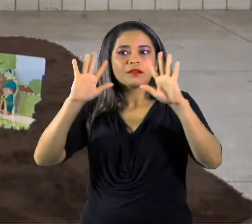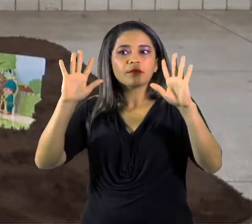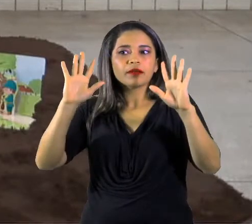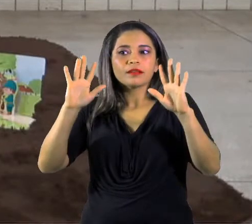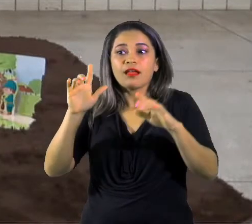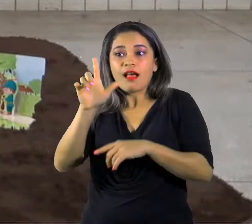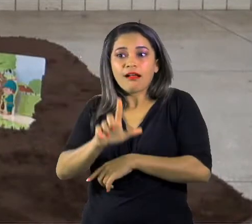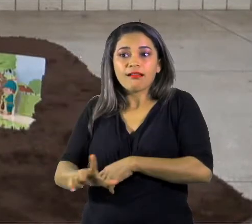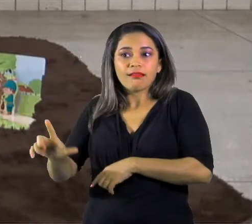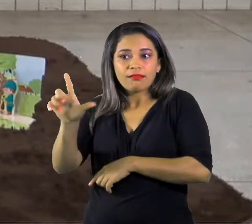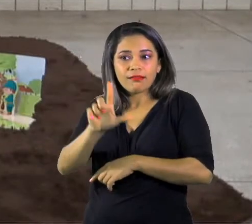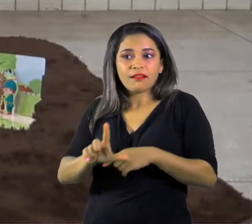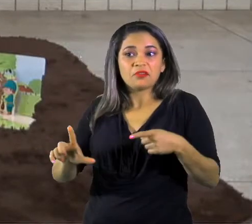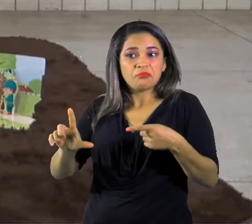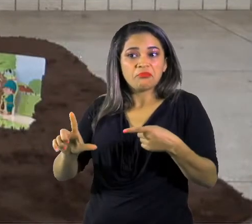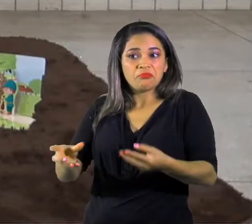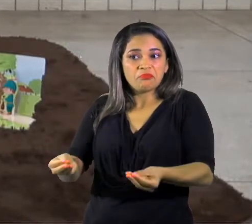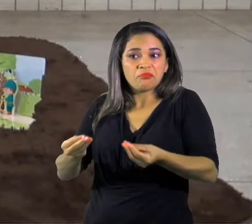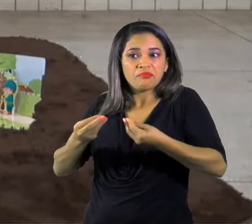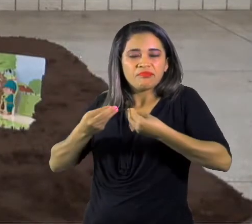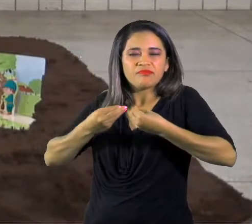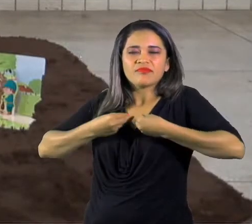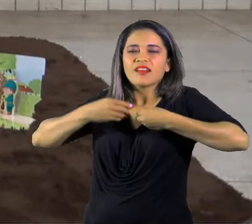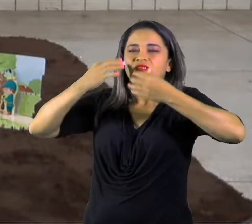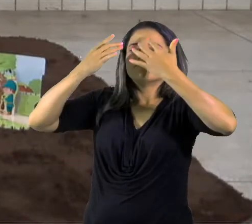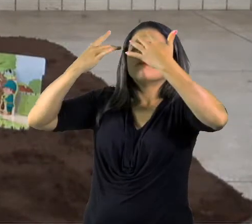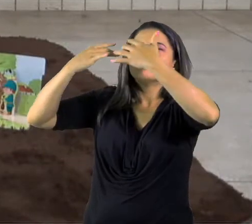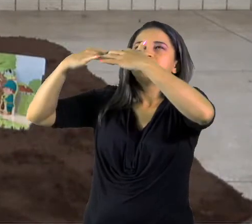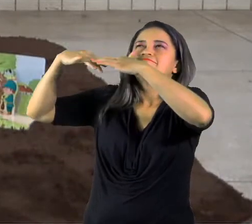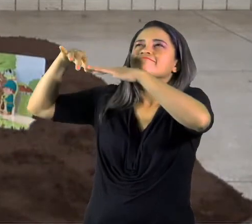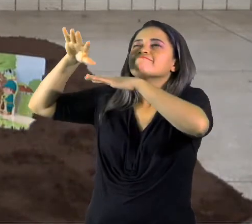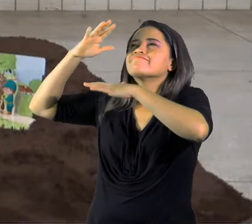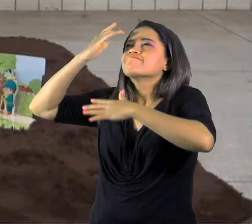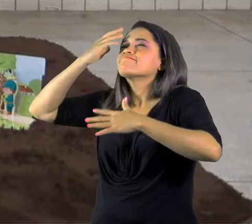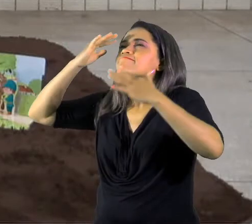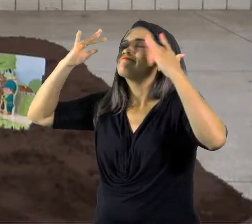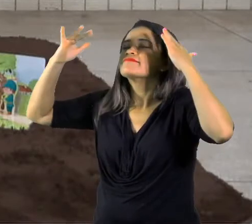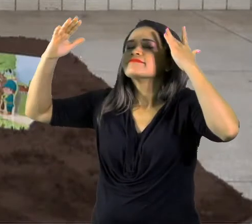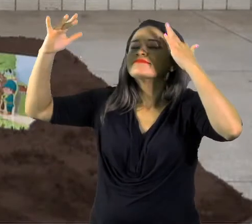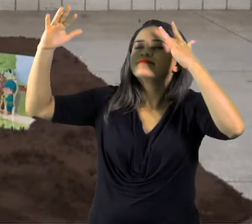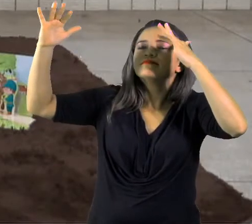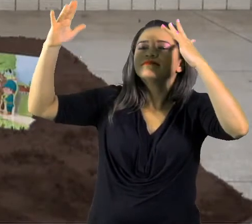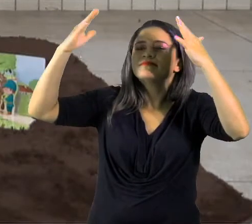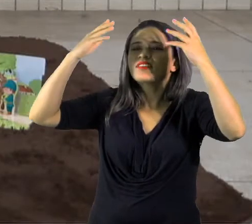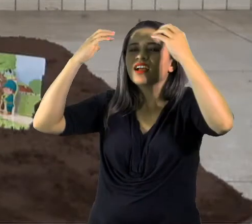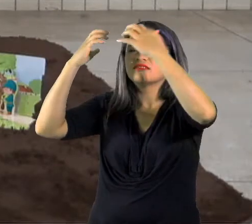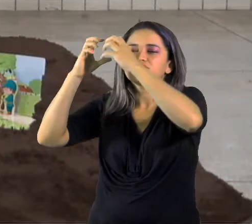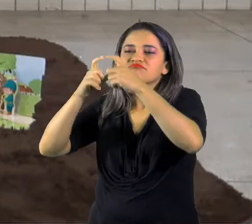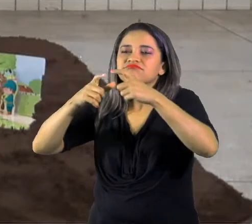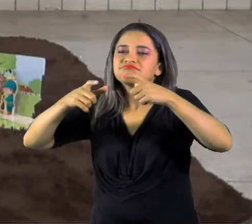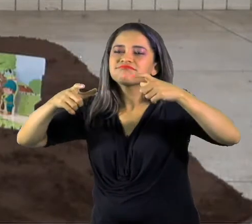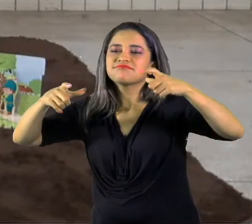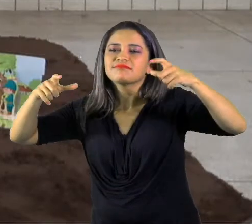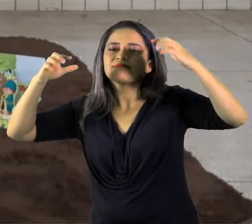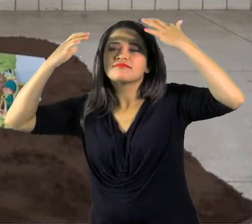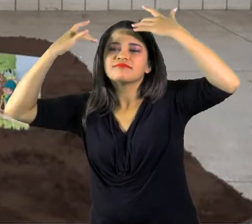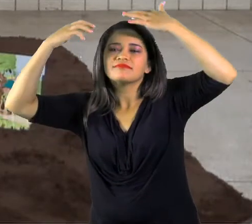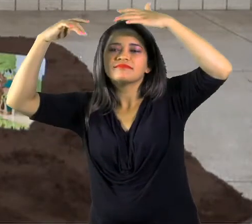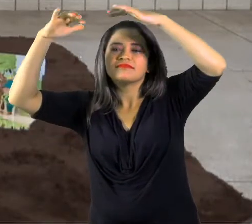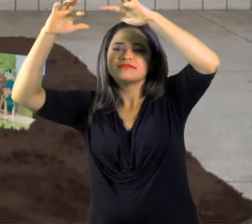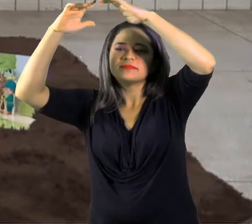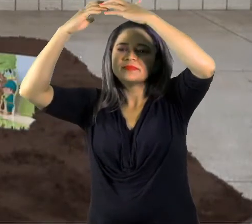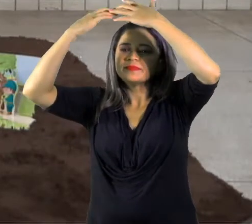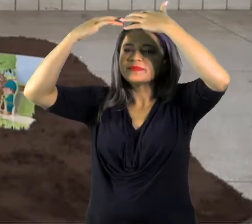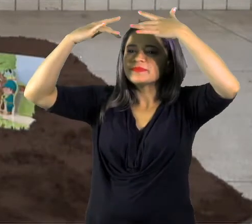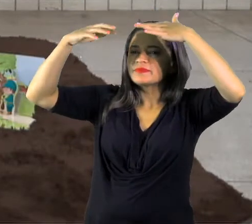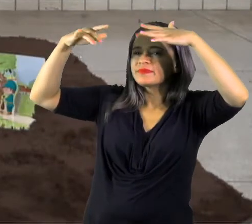nos permite isso, nos permite imaginar, nos permite ampliar a nossa criatividade, dar asas para a nossa